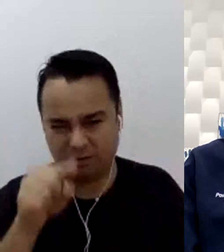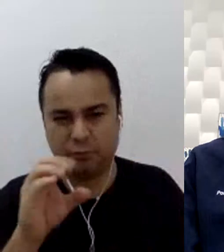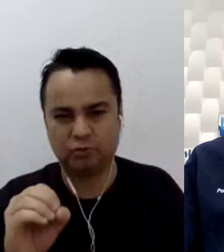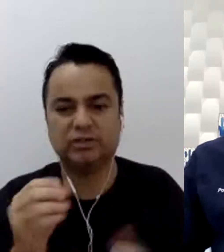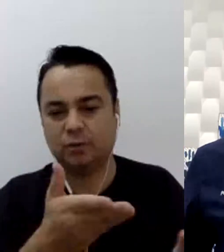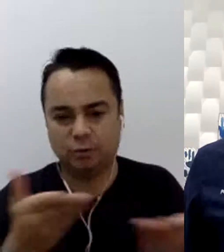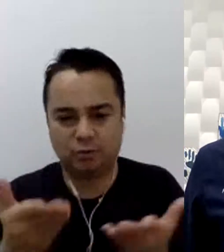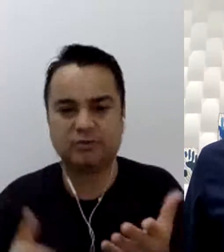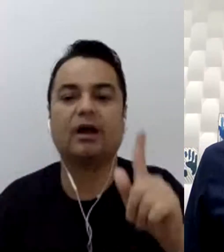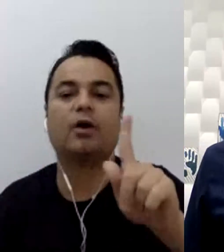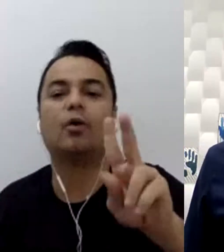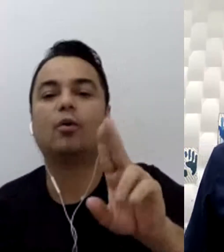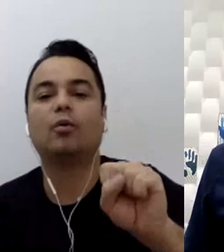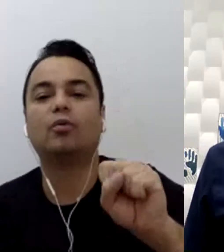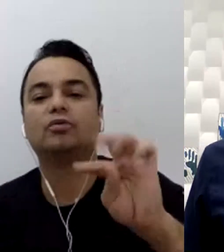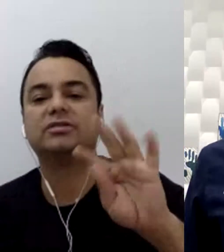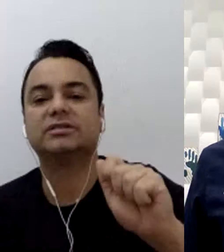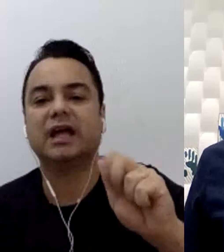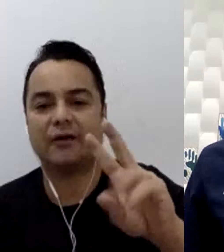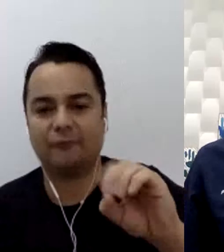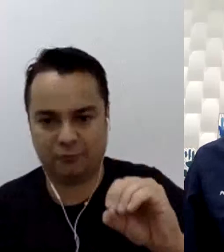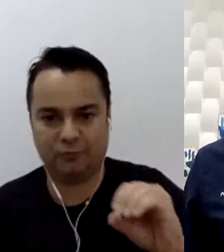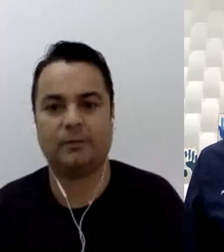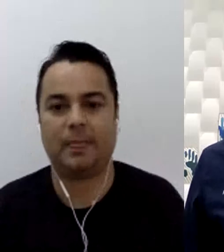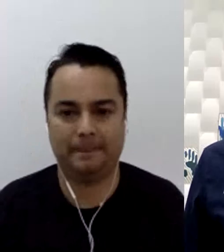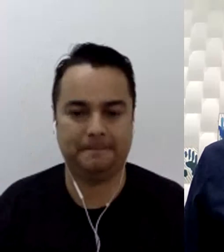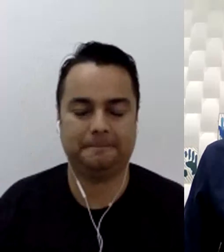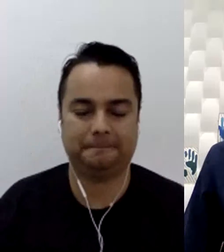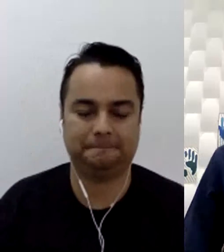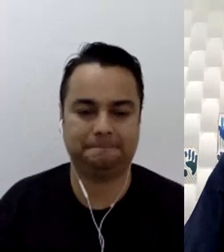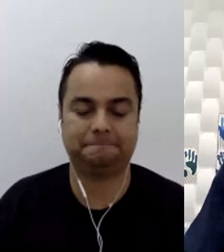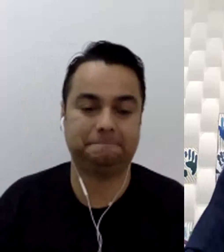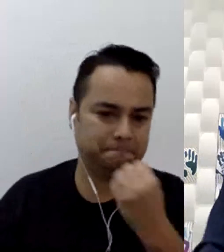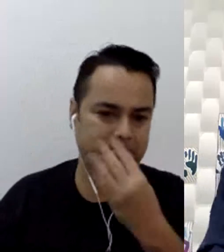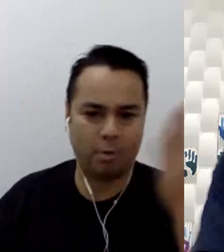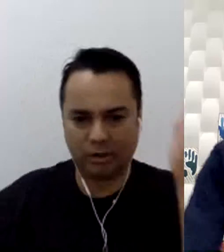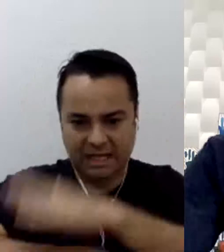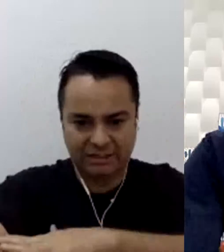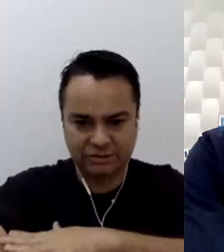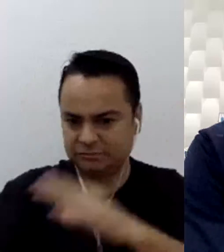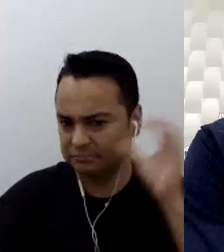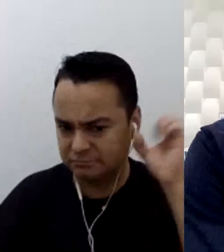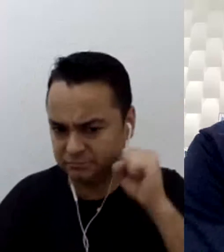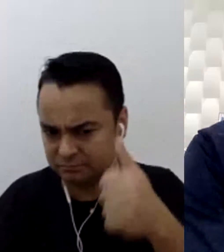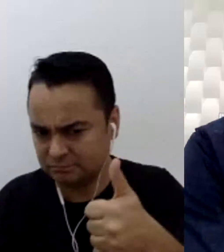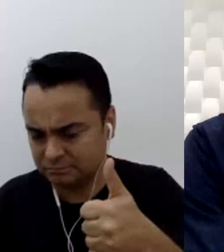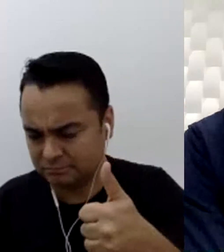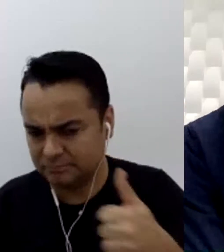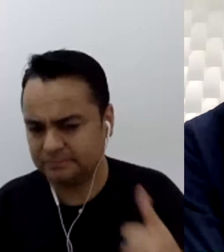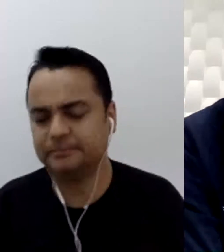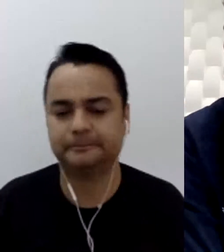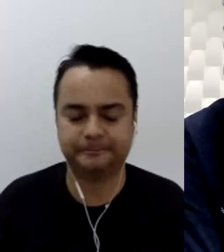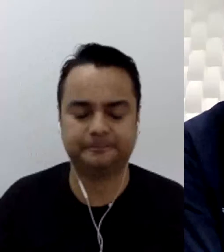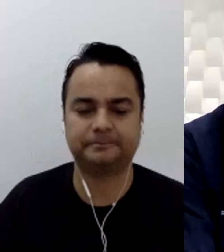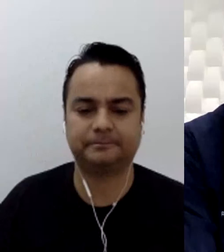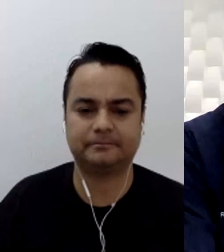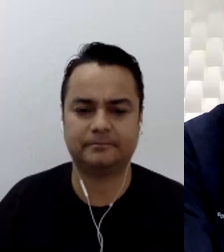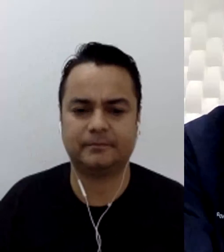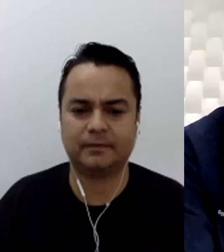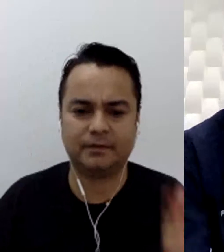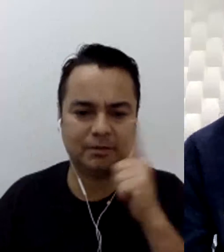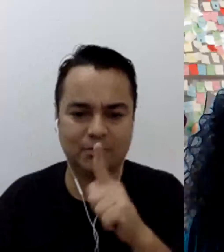favor, Gustavo. Boa tarde, pessoal. Vocês me escutam? Sim. Beleza. Você consegue voltar